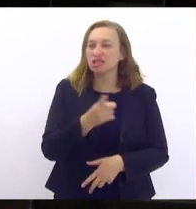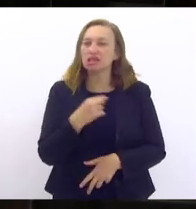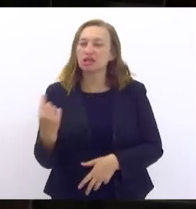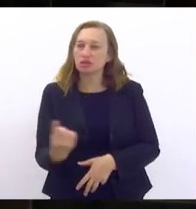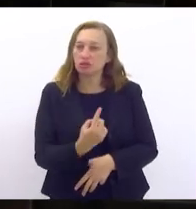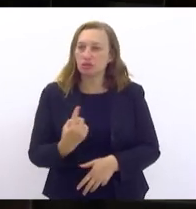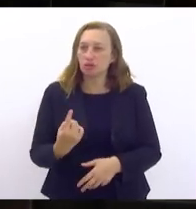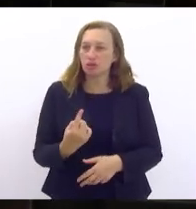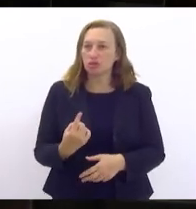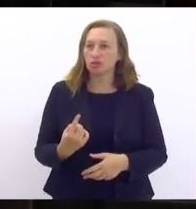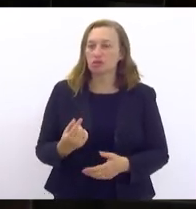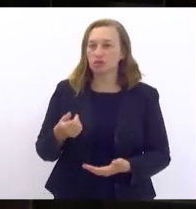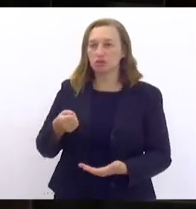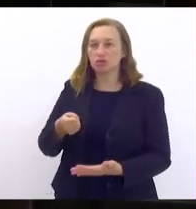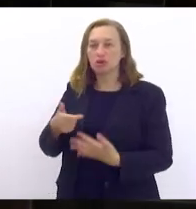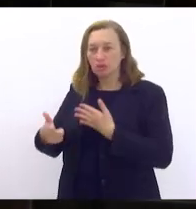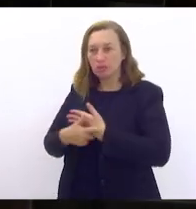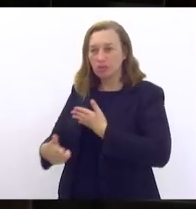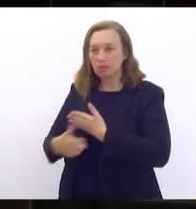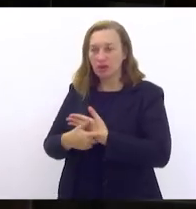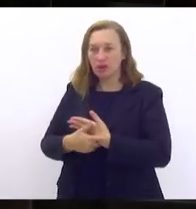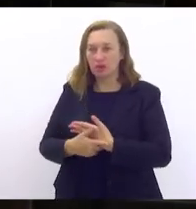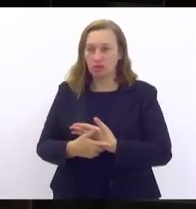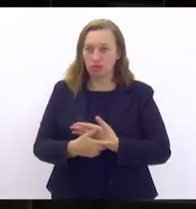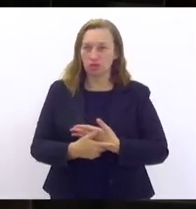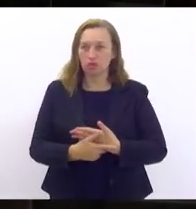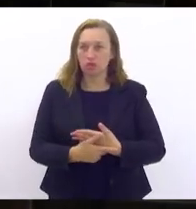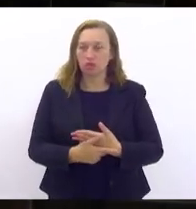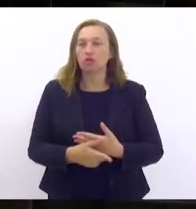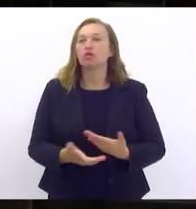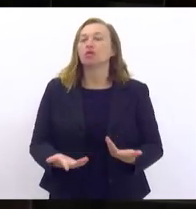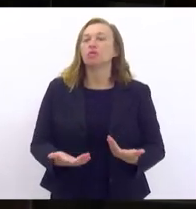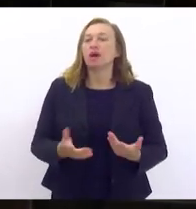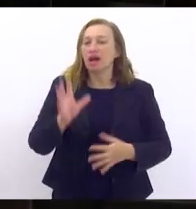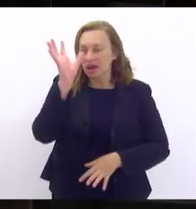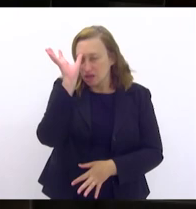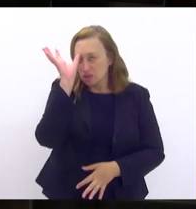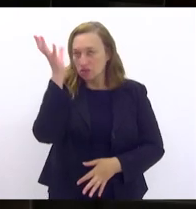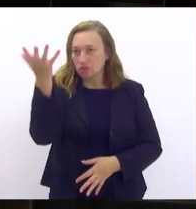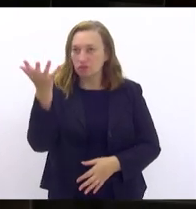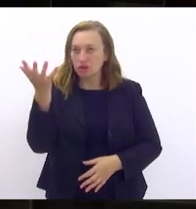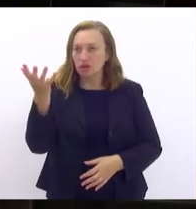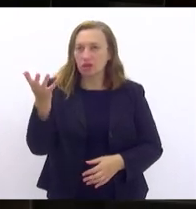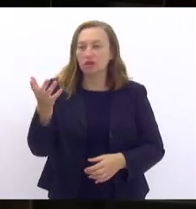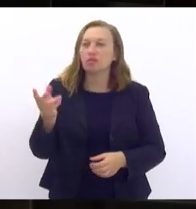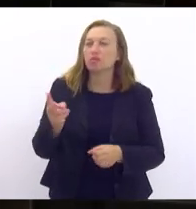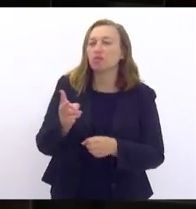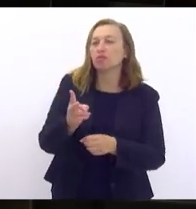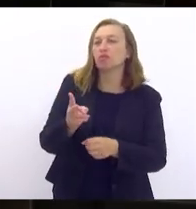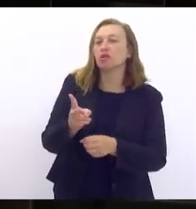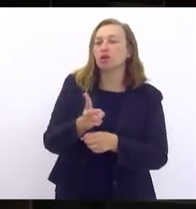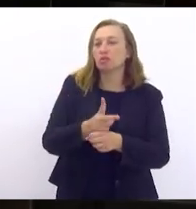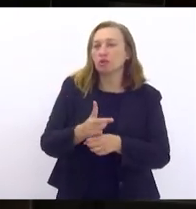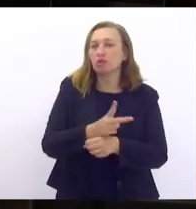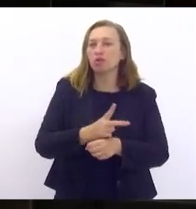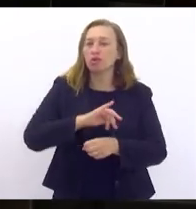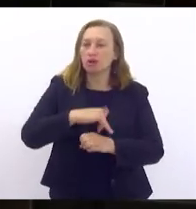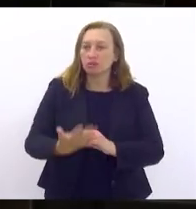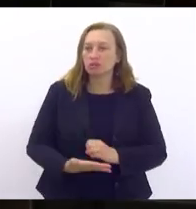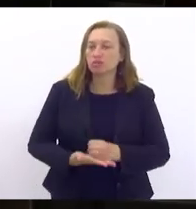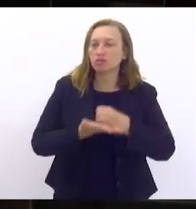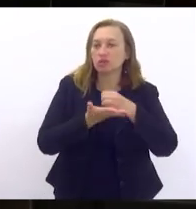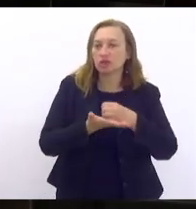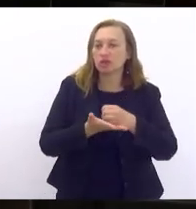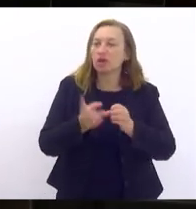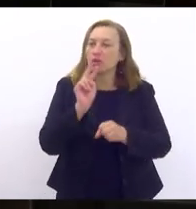público e membros da sociedade buscar soluções inovadoras e sustentáveis para preservar nosso patrimônio natural